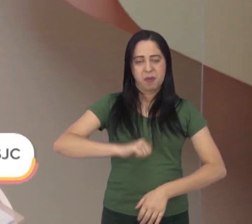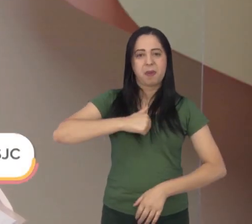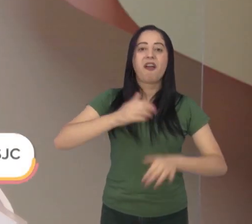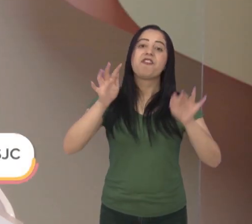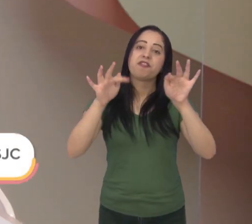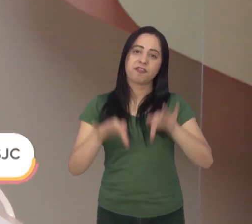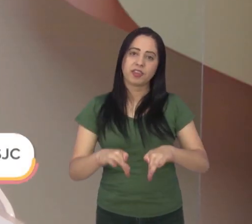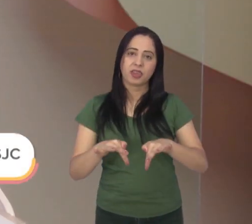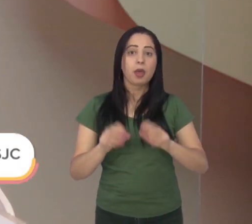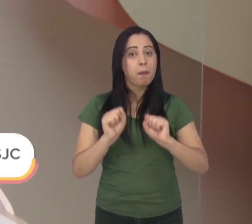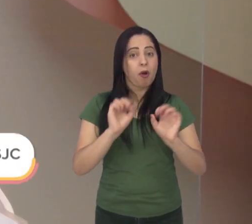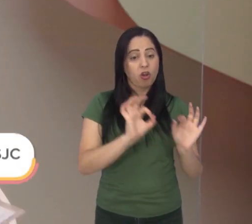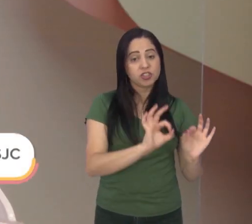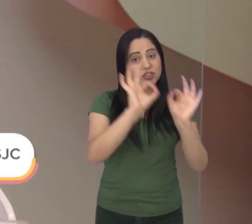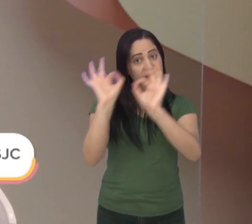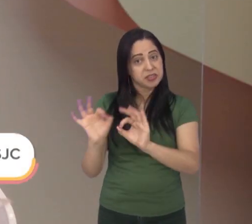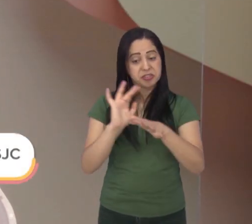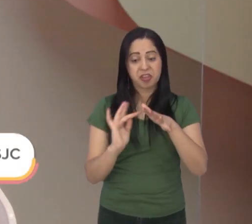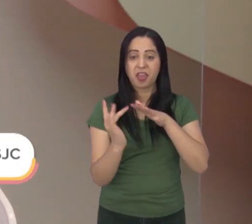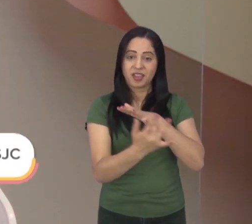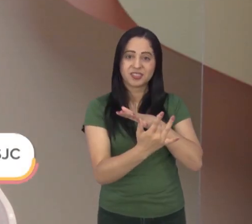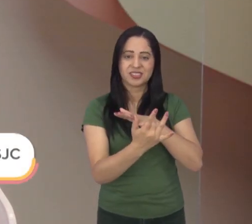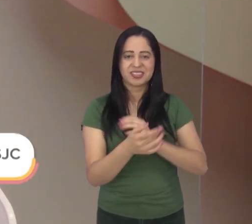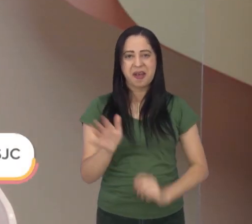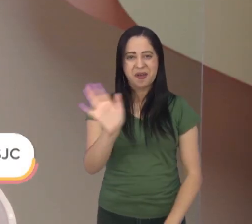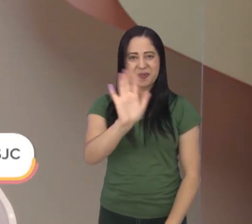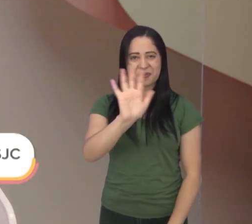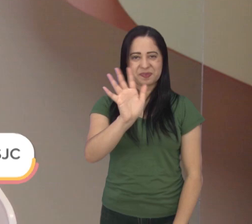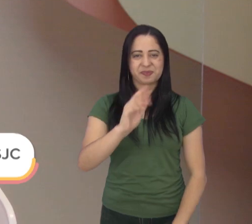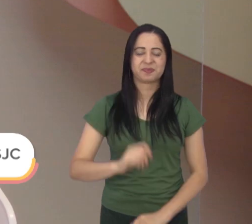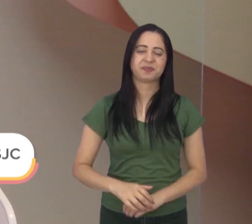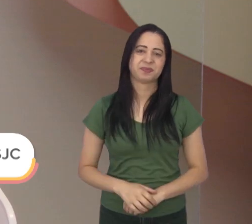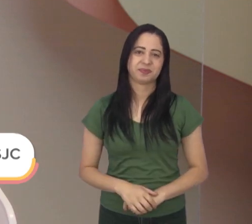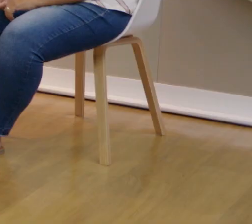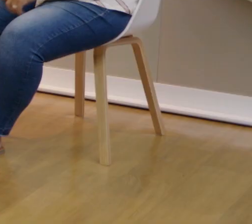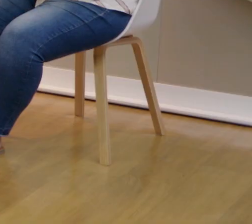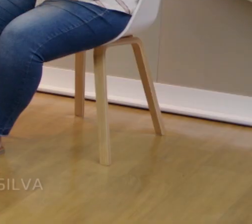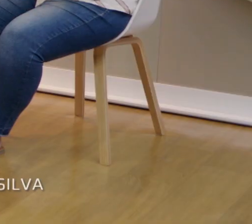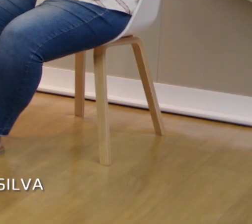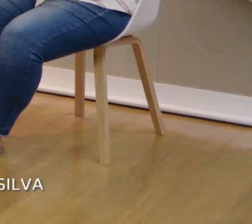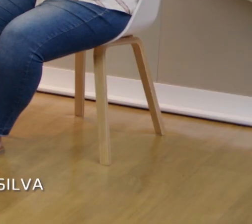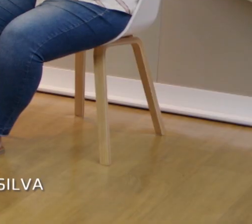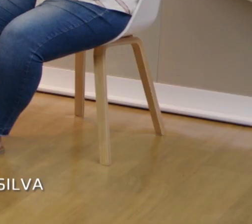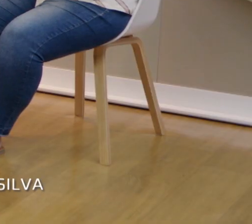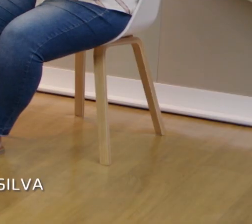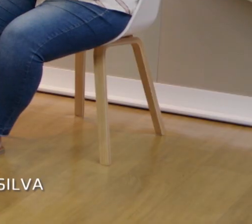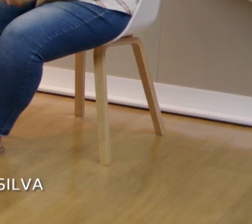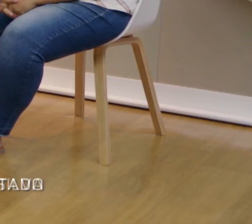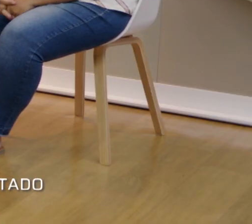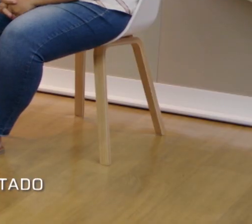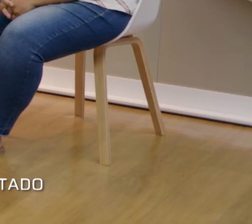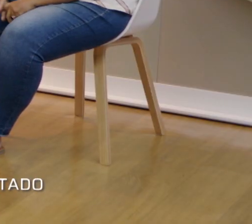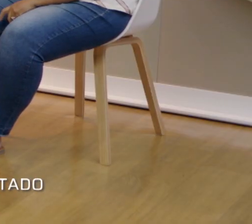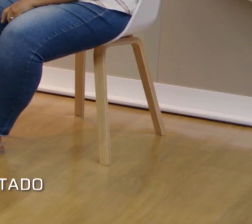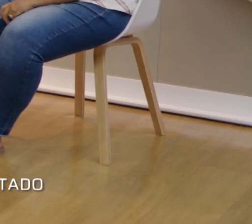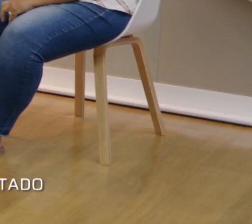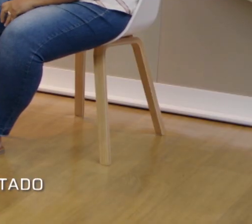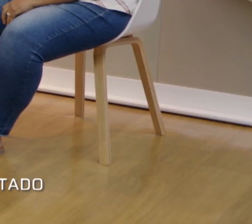hoje fica por aqui. Acompanhe a gente nas redes sociais. Até a próxima!